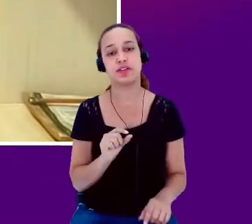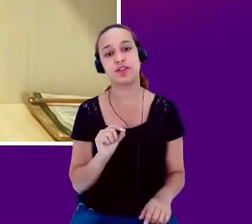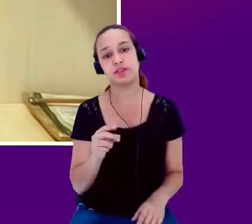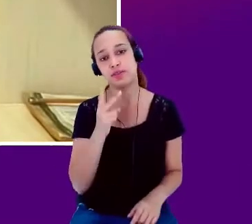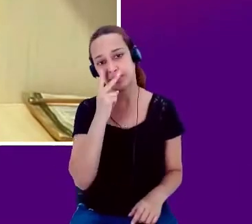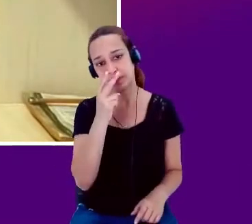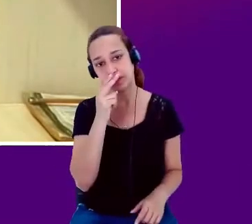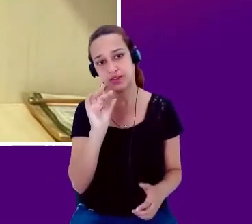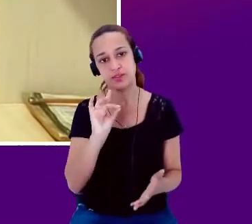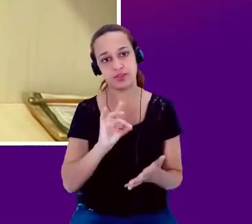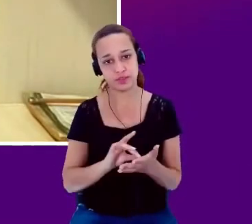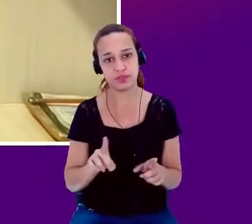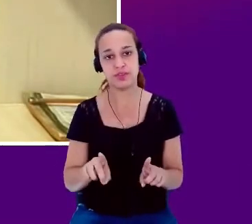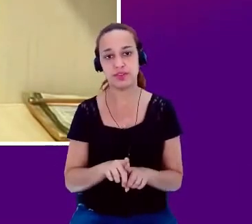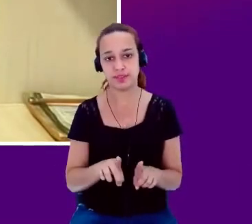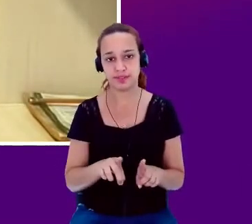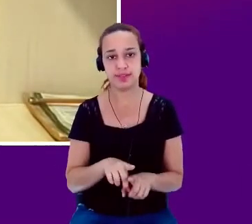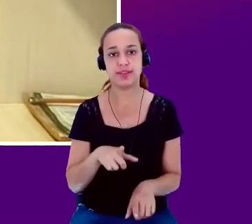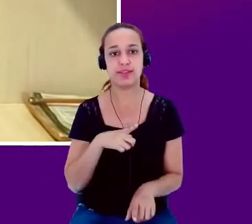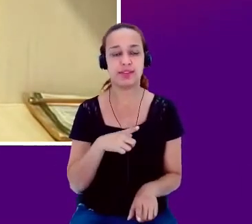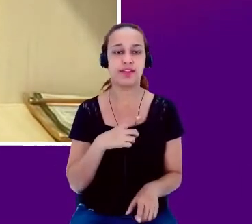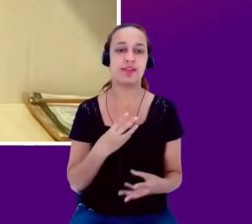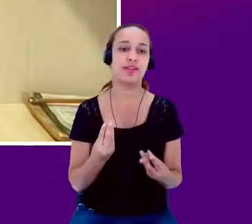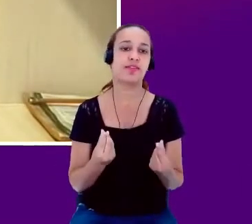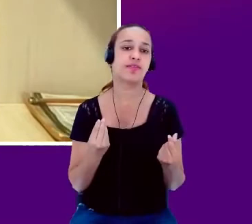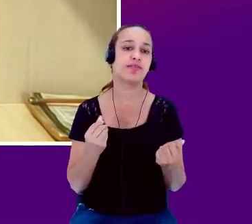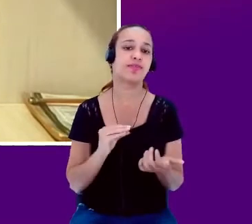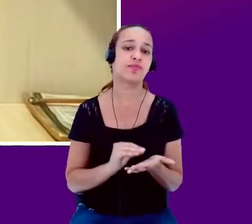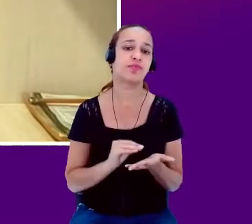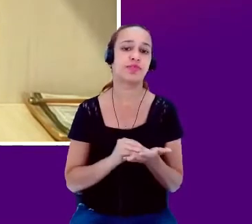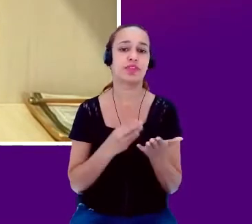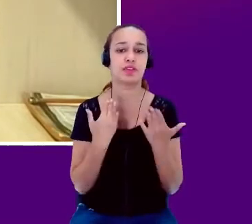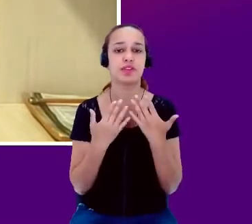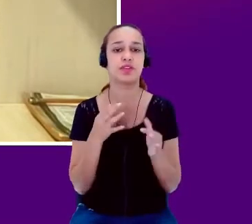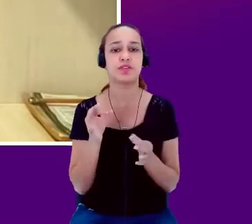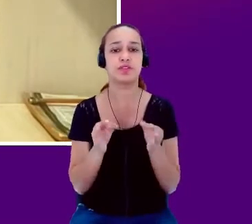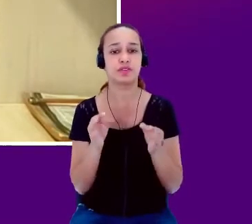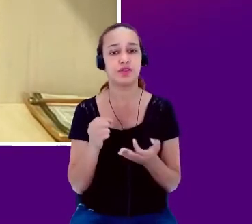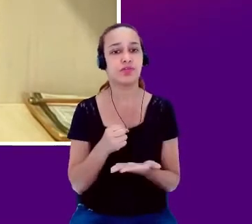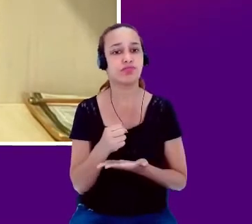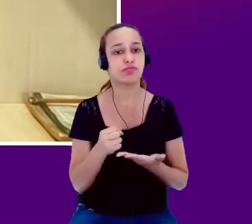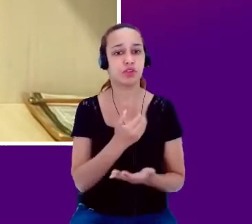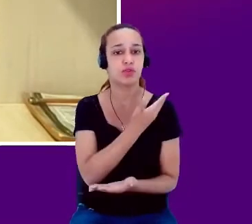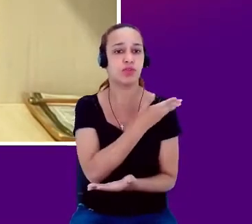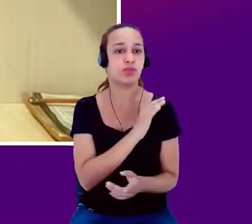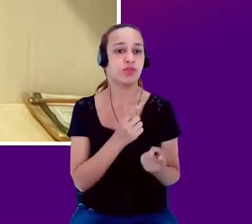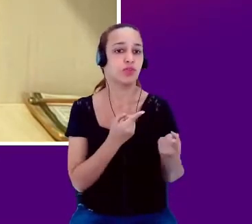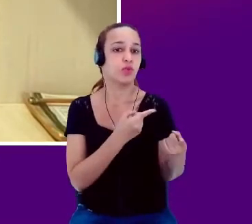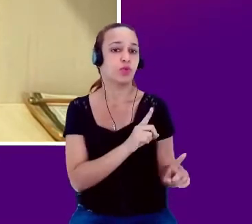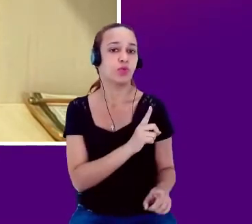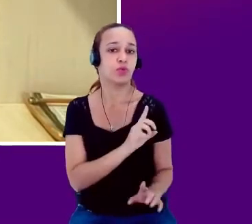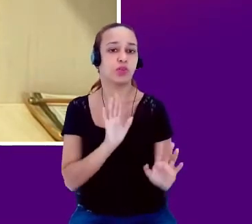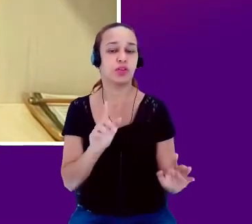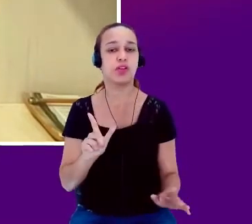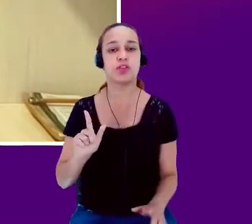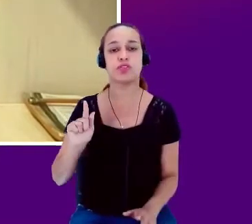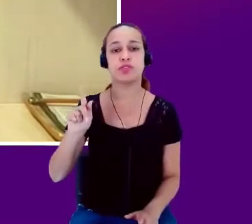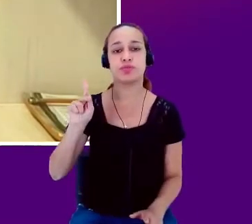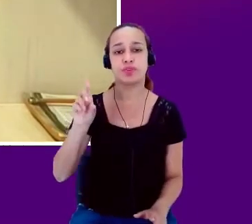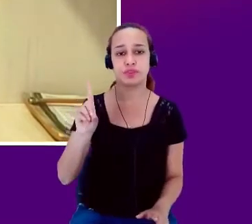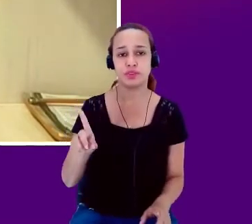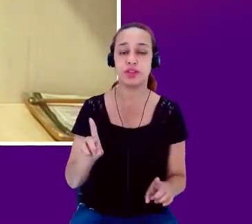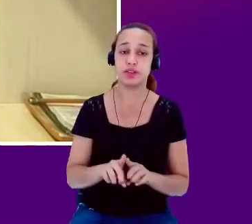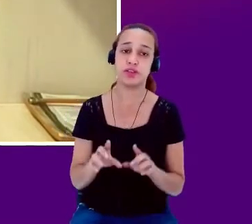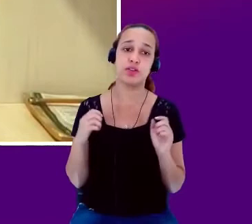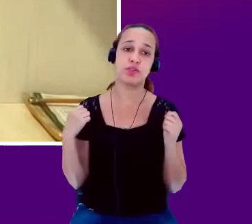existe realmente ainda uma certa escassez de debate jurídico sobre o princípio da não discriminação na LGPD, e aqui o ministro